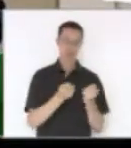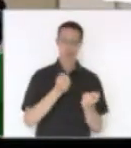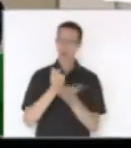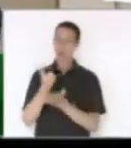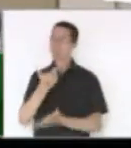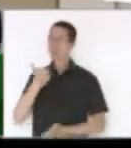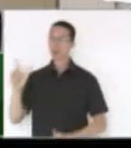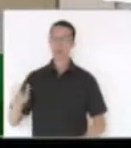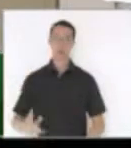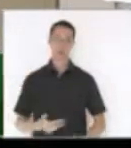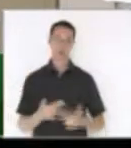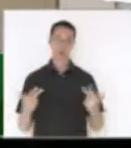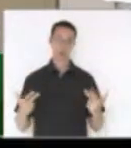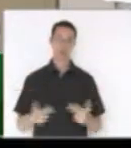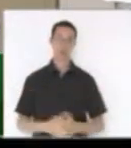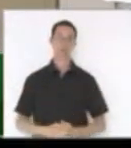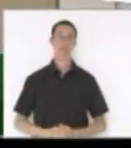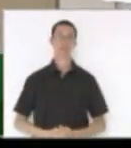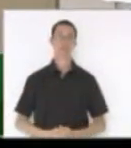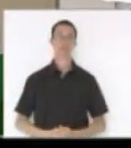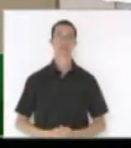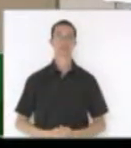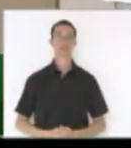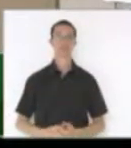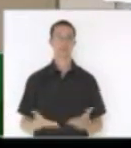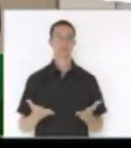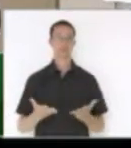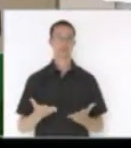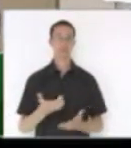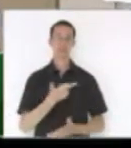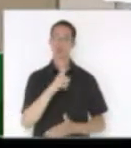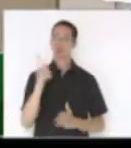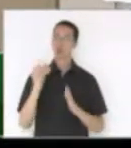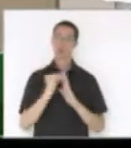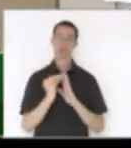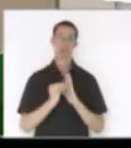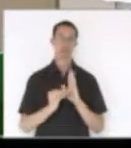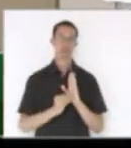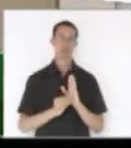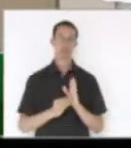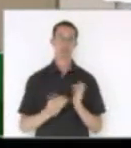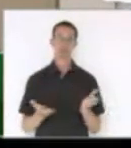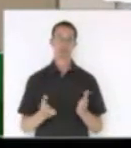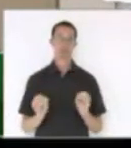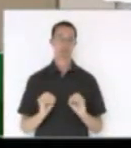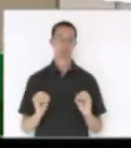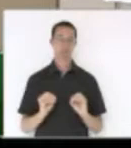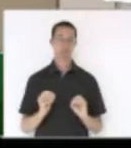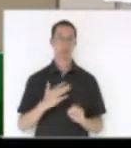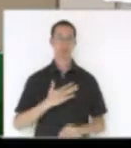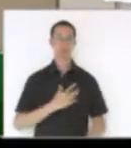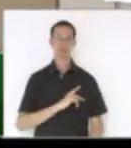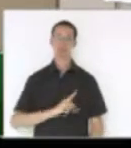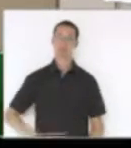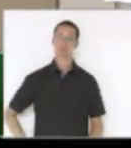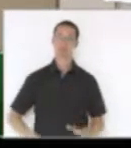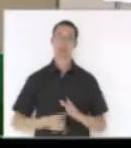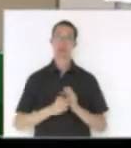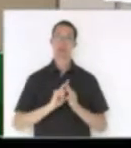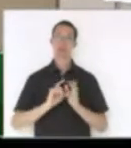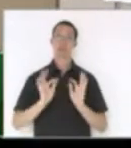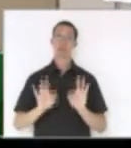Feito o registro, deputado Salum. Agora sim, não havendo mais inscritos para falar, esta presidência, antes de encerrar,